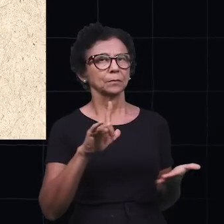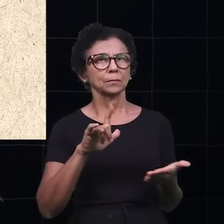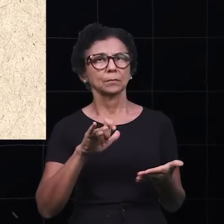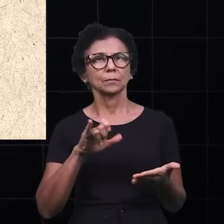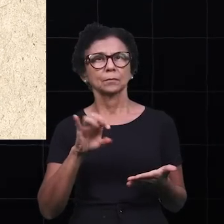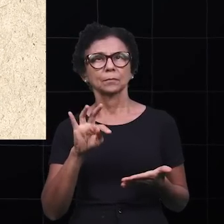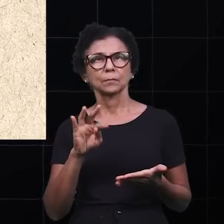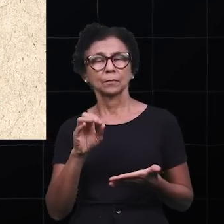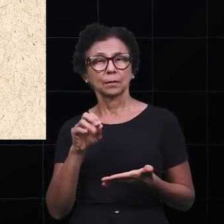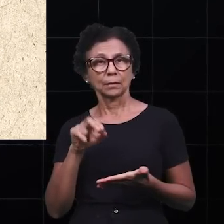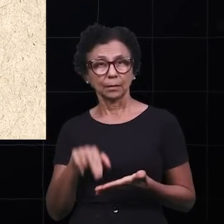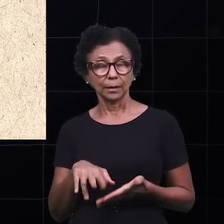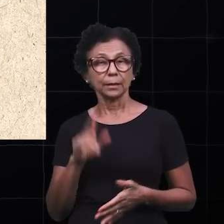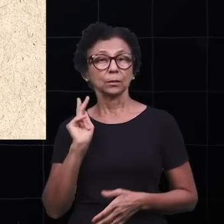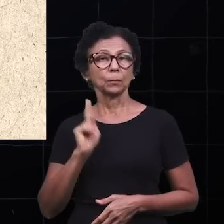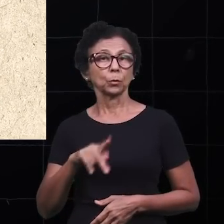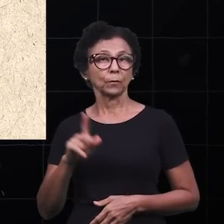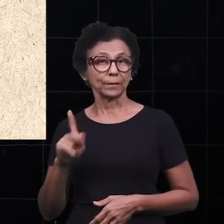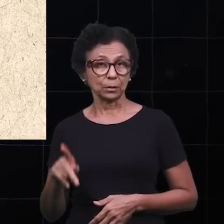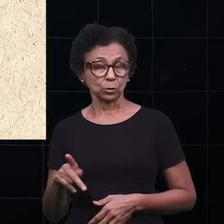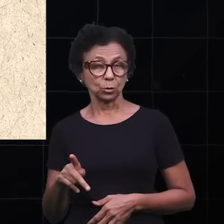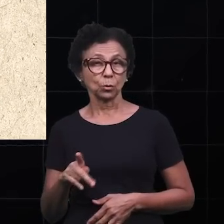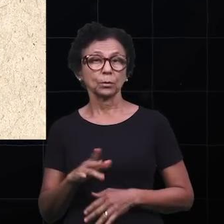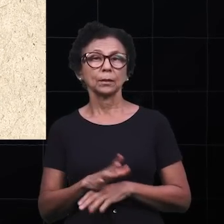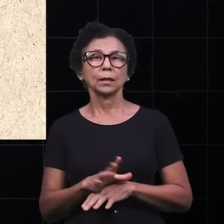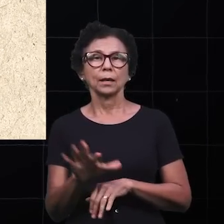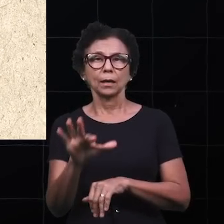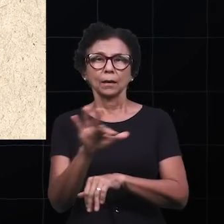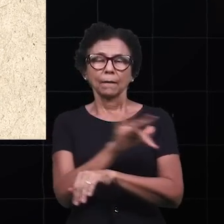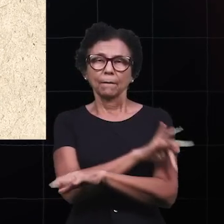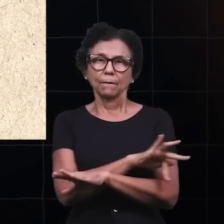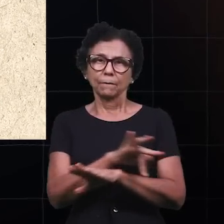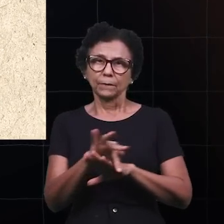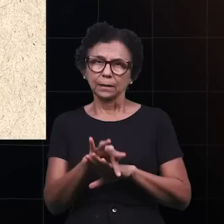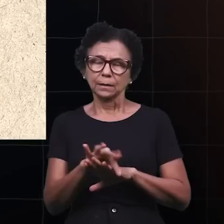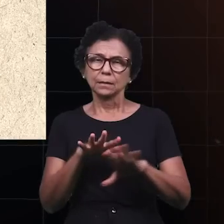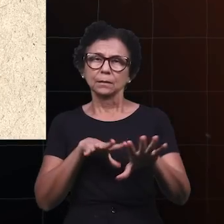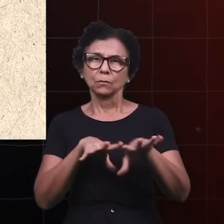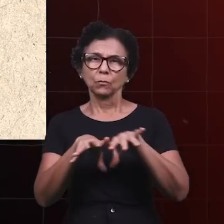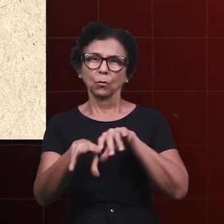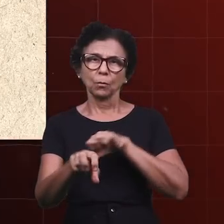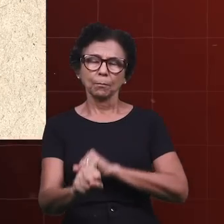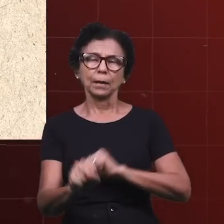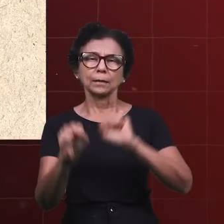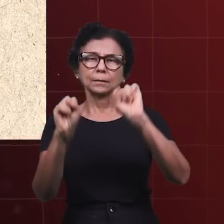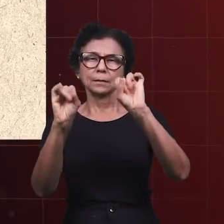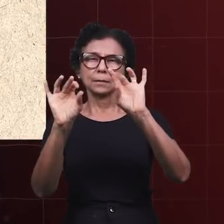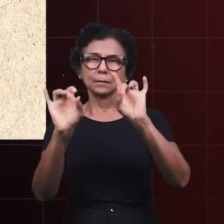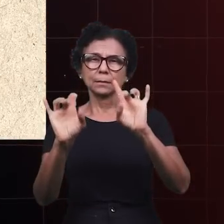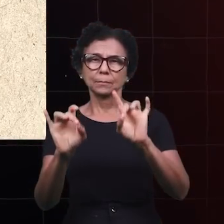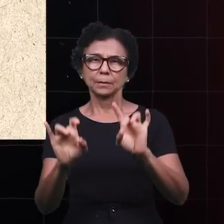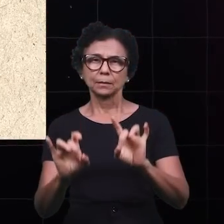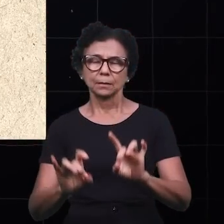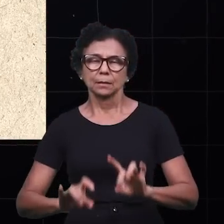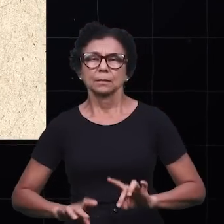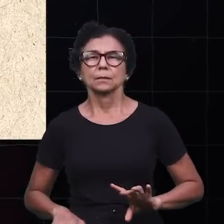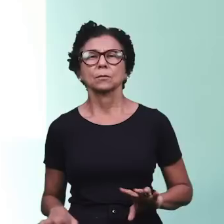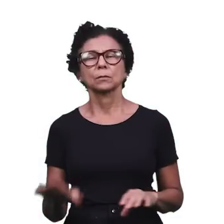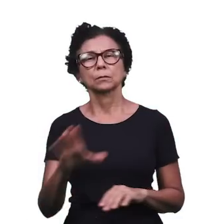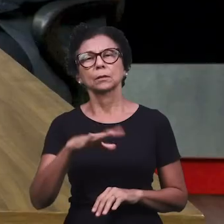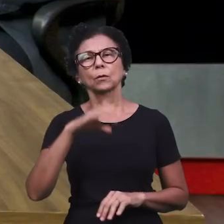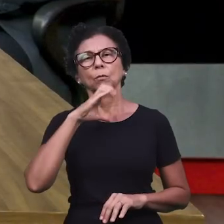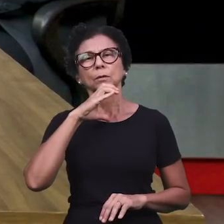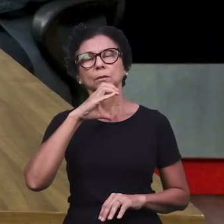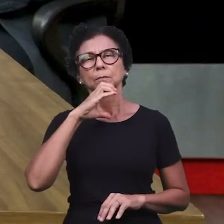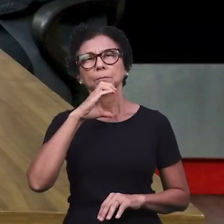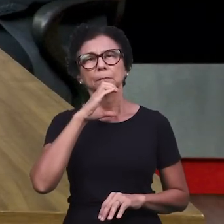Cleiton Vinícius, que é professor de física, tem graduação nessa área, tem algumas especializações nessa área do